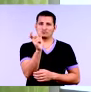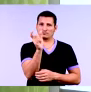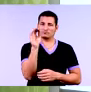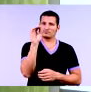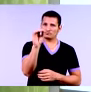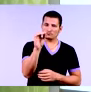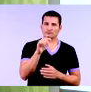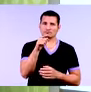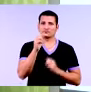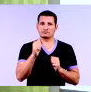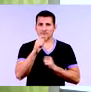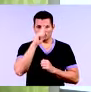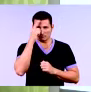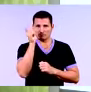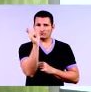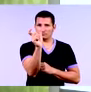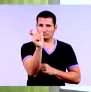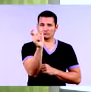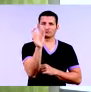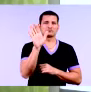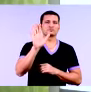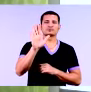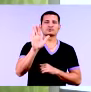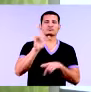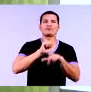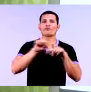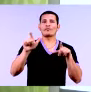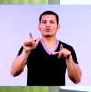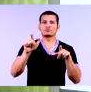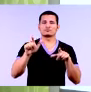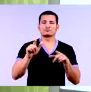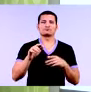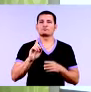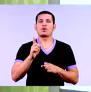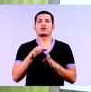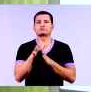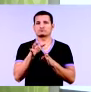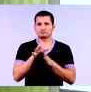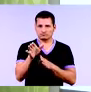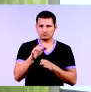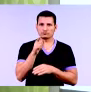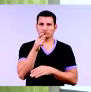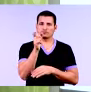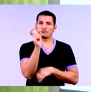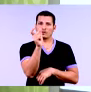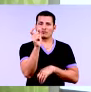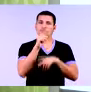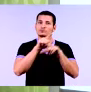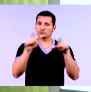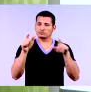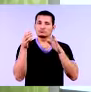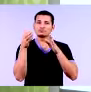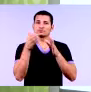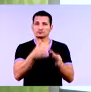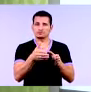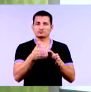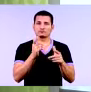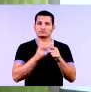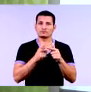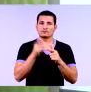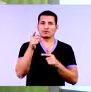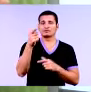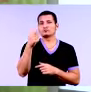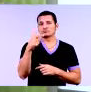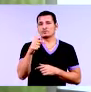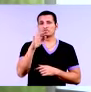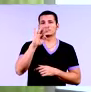uma variável e deixá-la em branco. Não é recomendável que você deixe uma variável sem um valor específico, até porque, como ela não tem